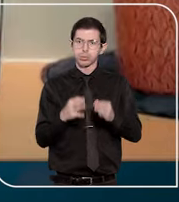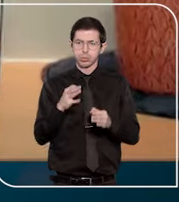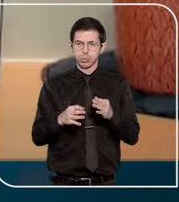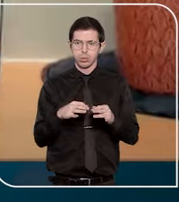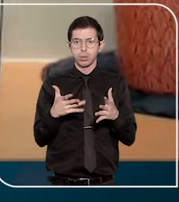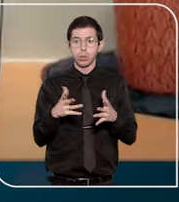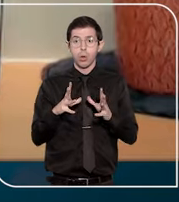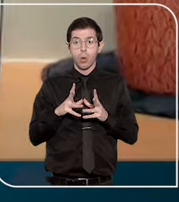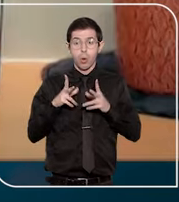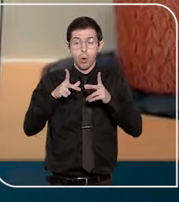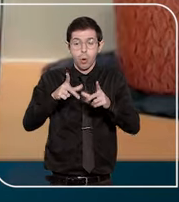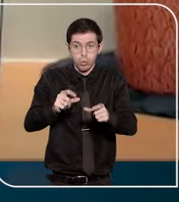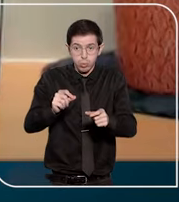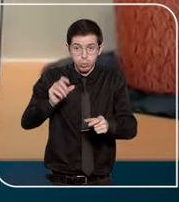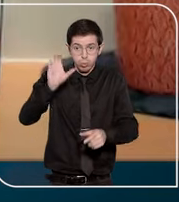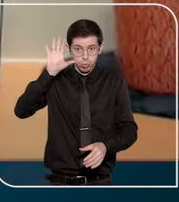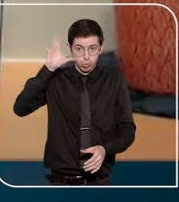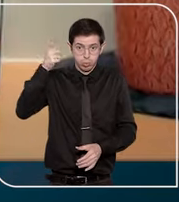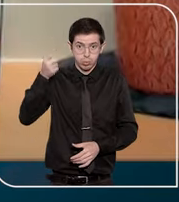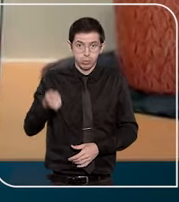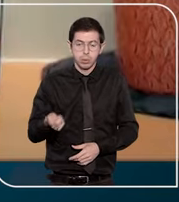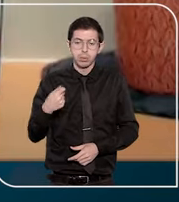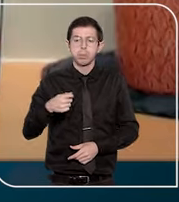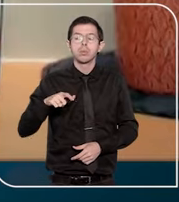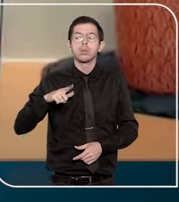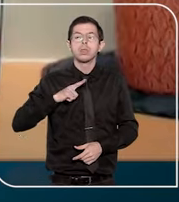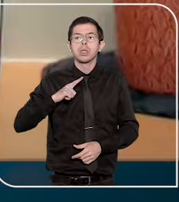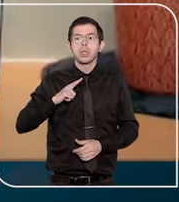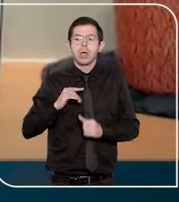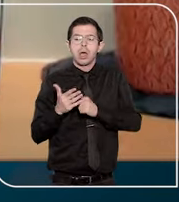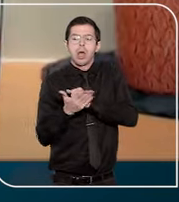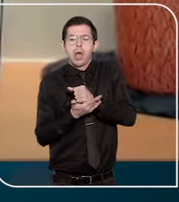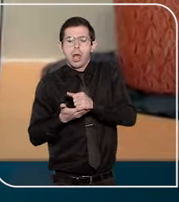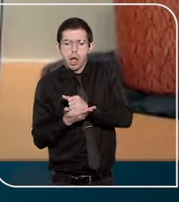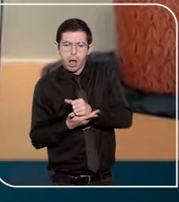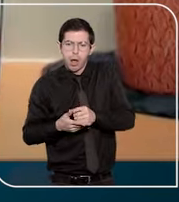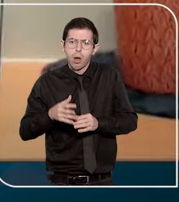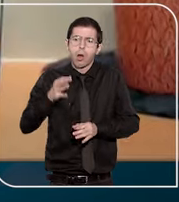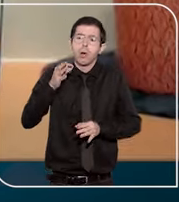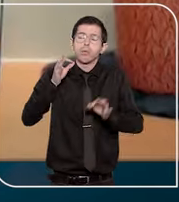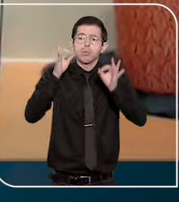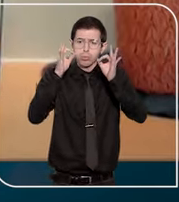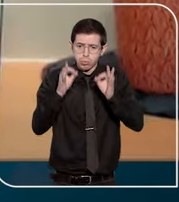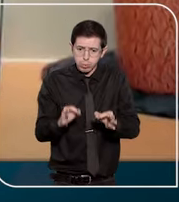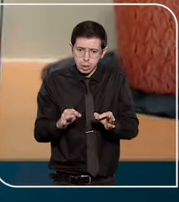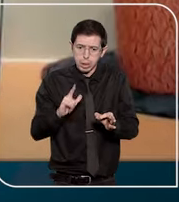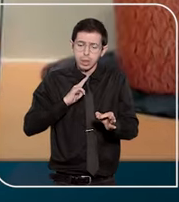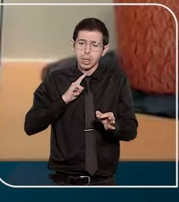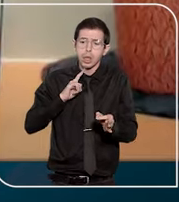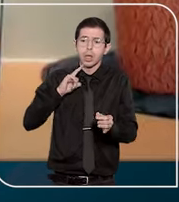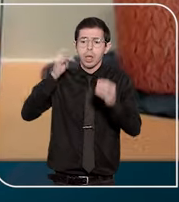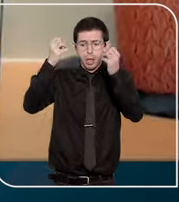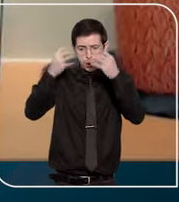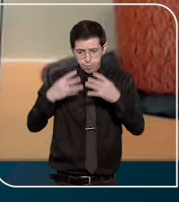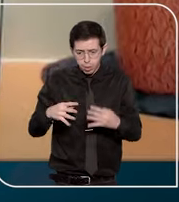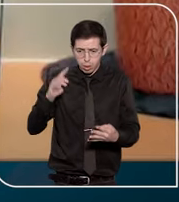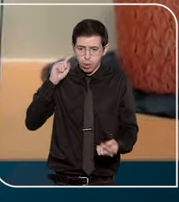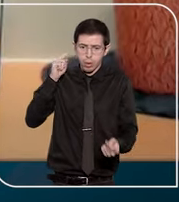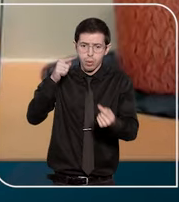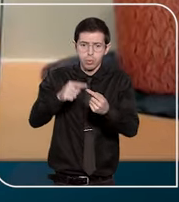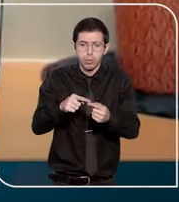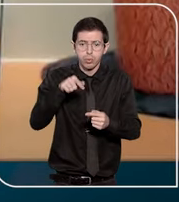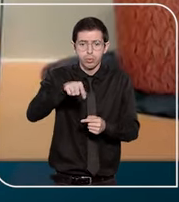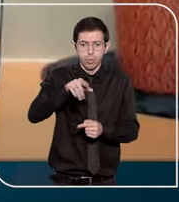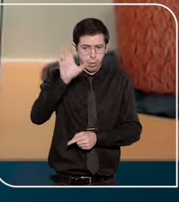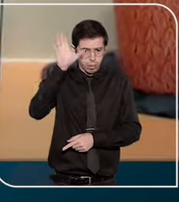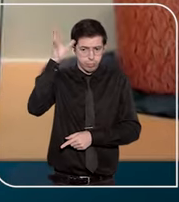todo julgado tem que ter uma fundamentação adequada que justifique aquela conclusão que o julgador, o magistrado, está